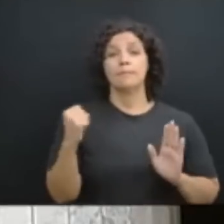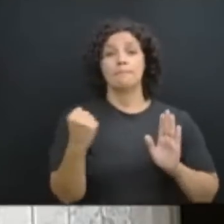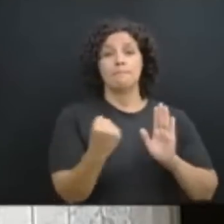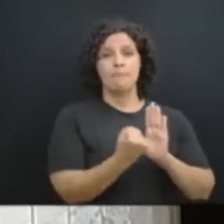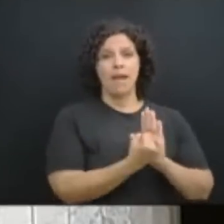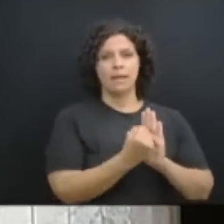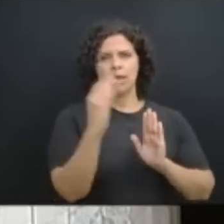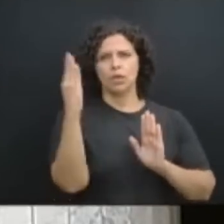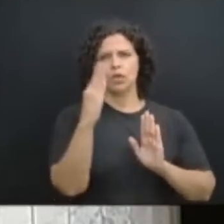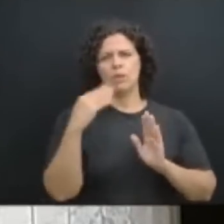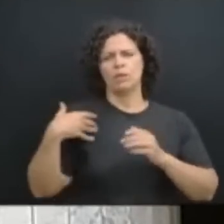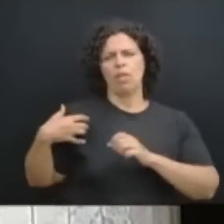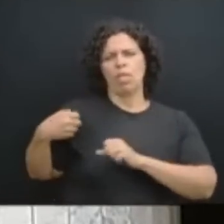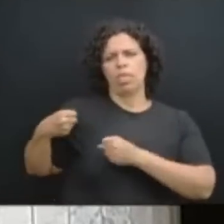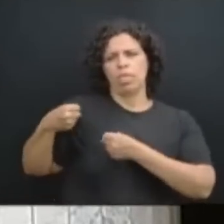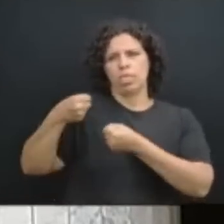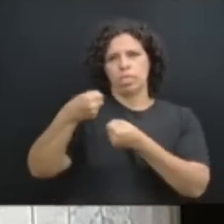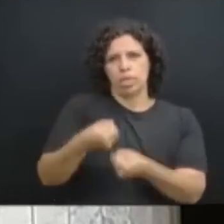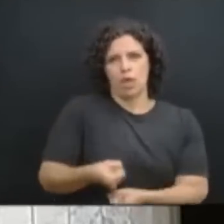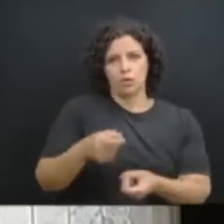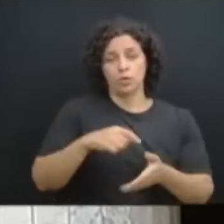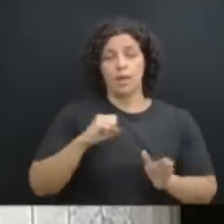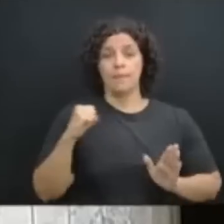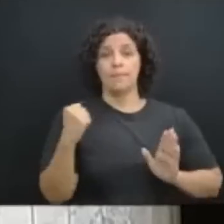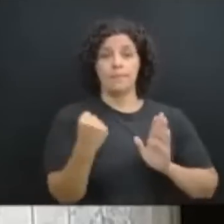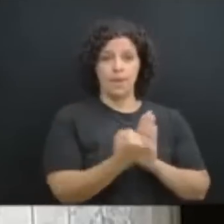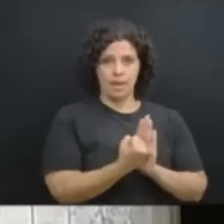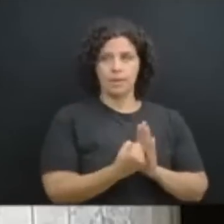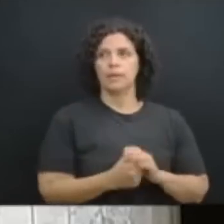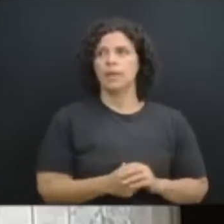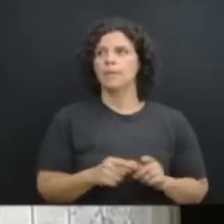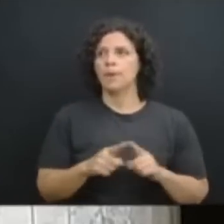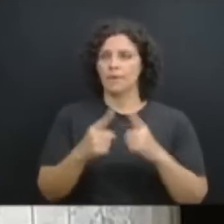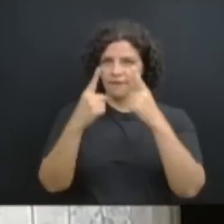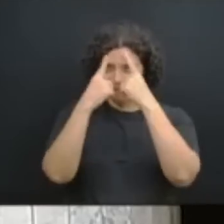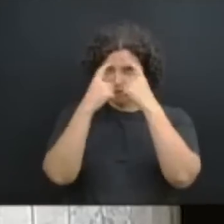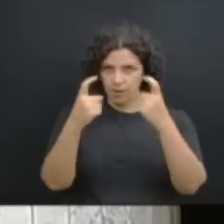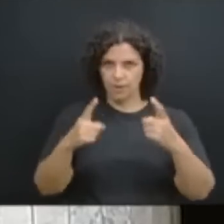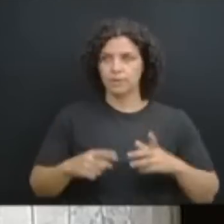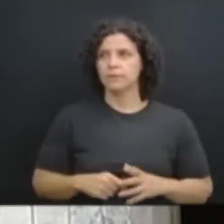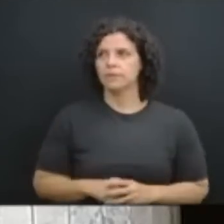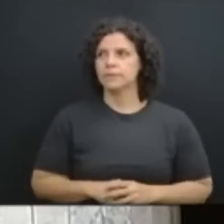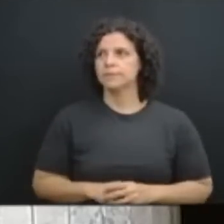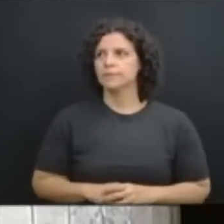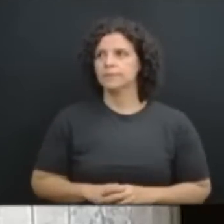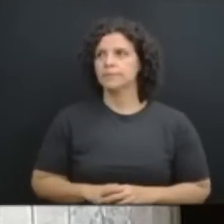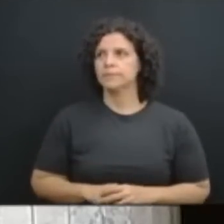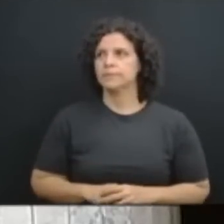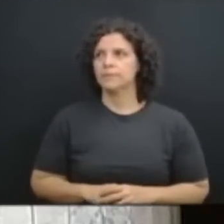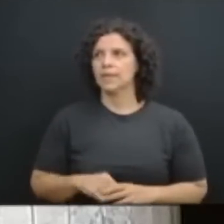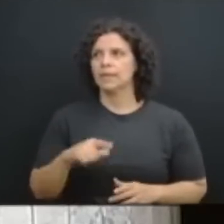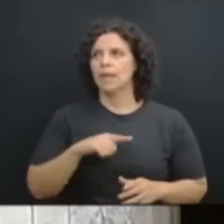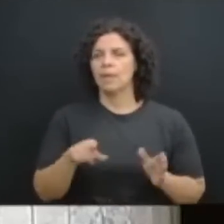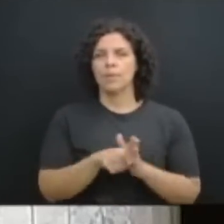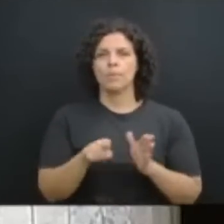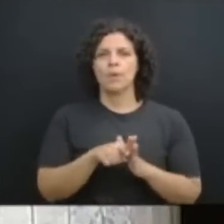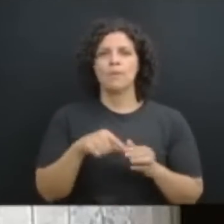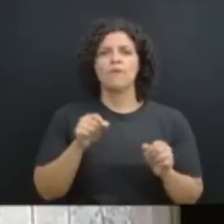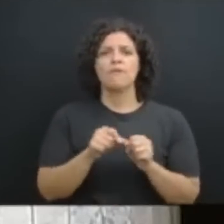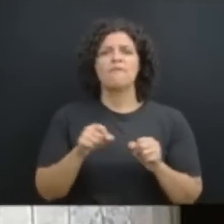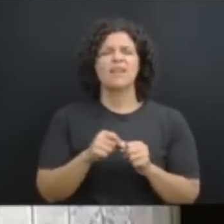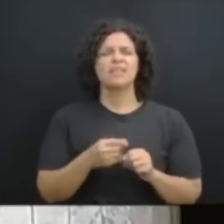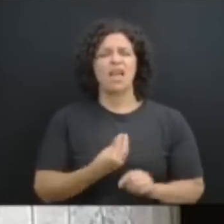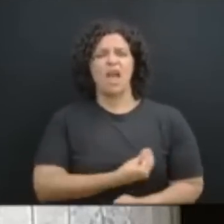Brasil carrega. A marca da violência, da banalização da